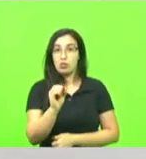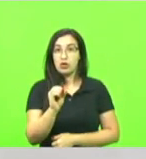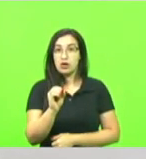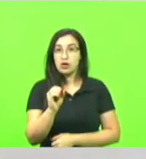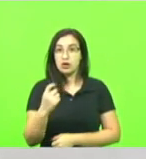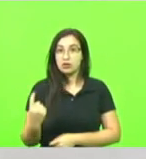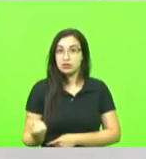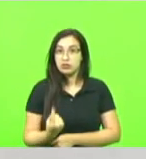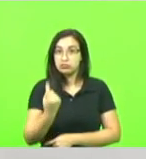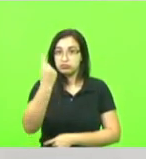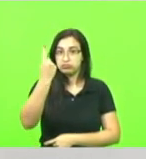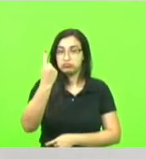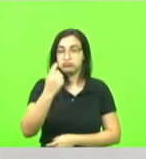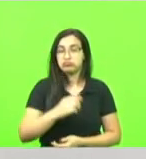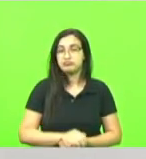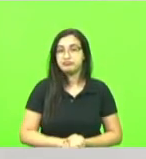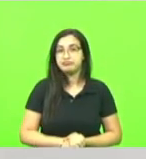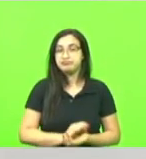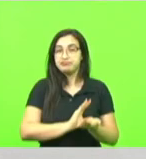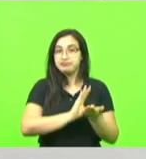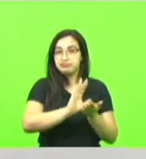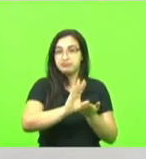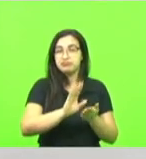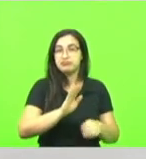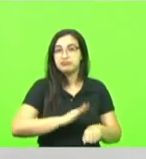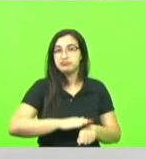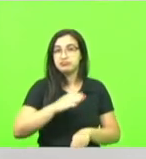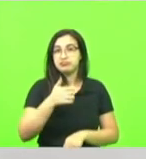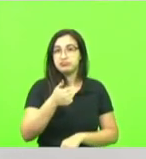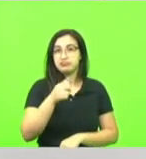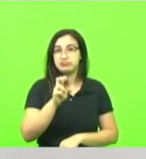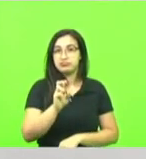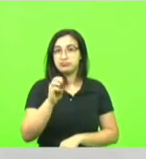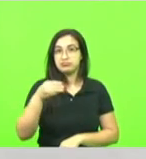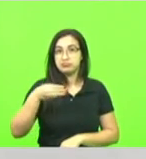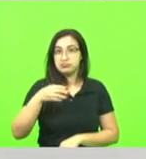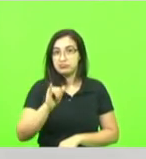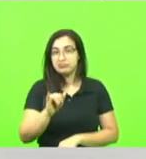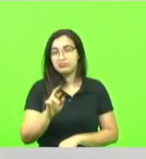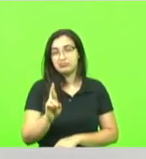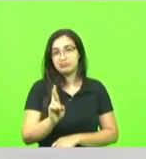um investimento de mais de 15 milhões de reais.